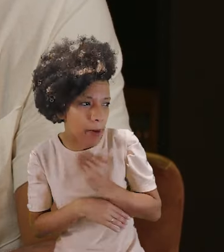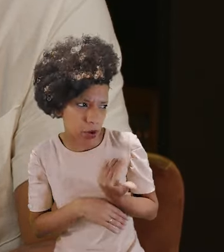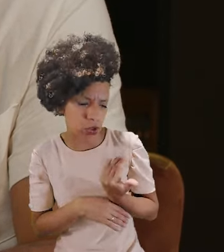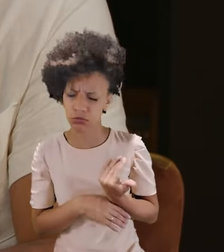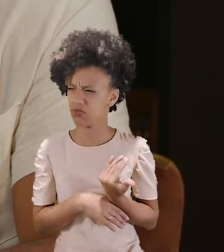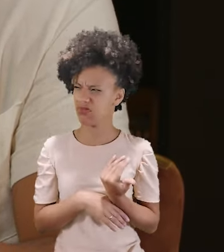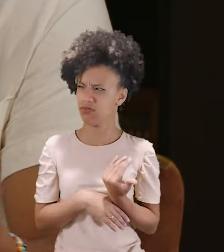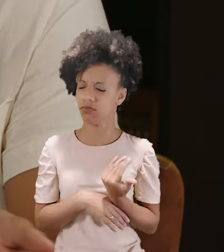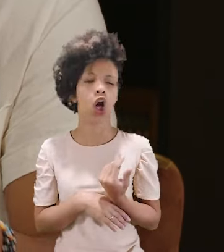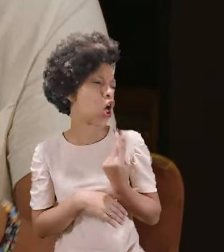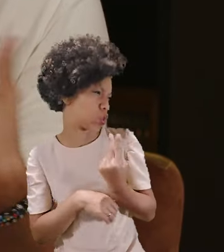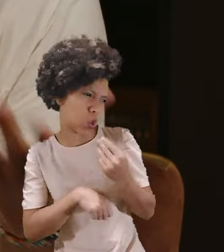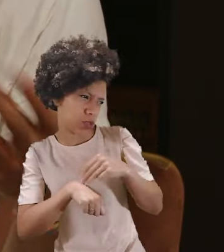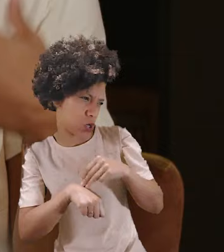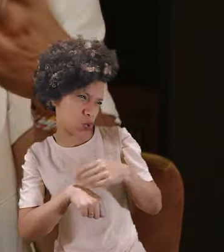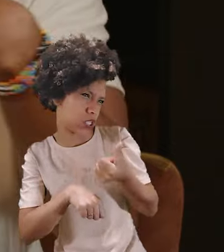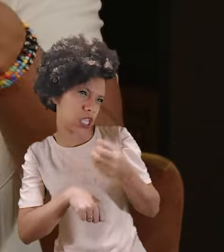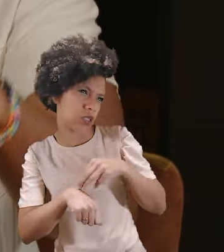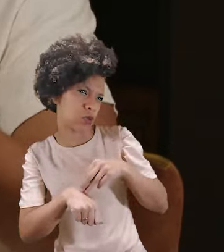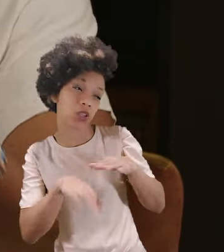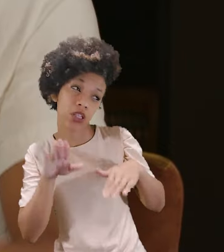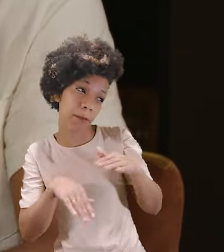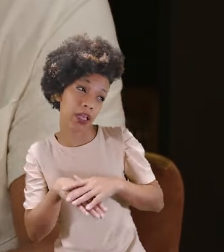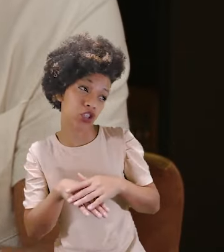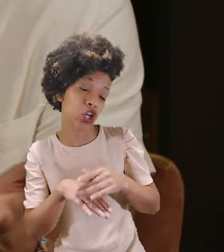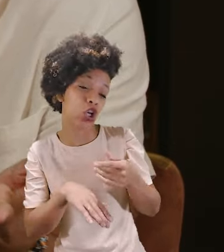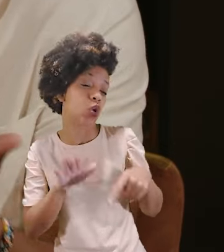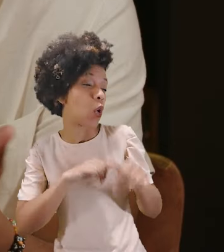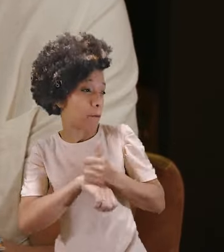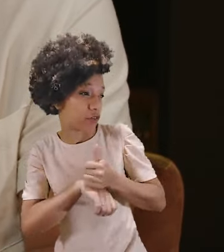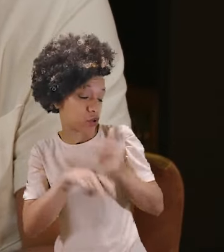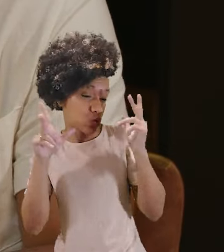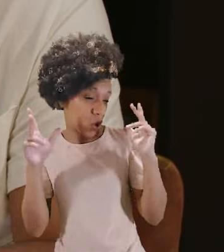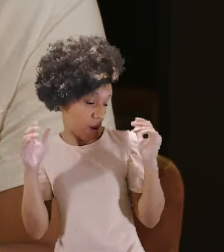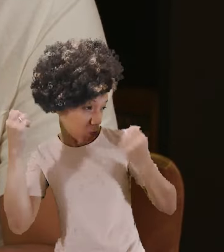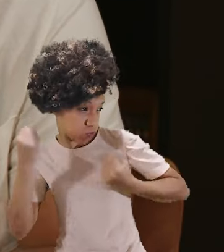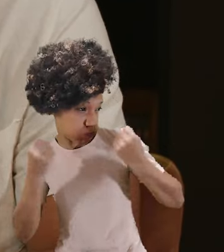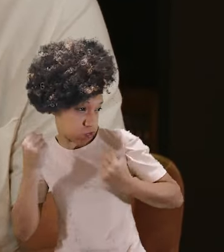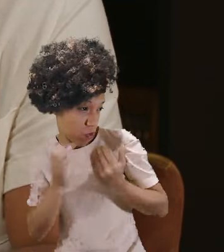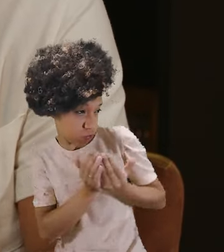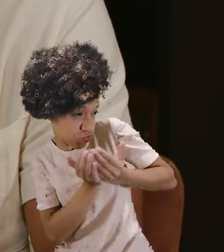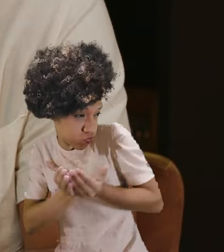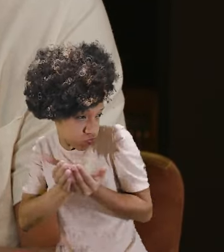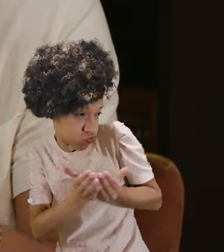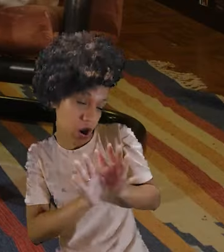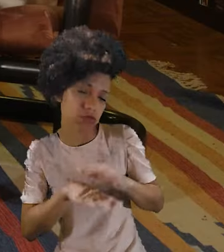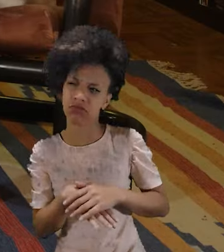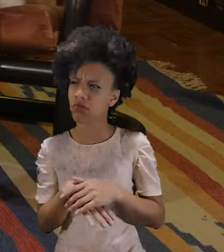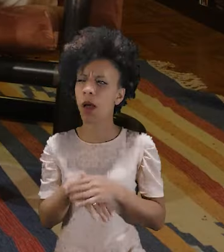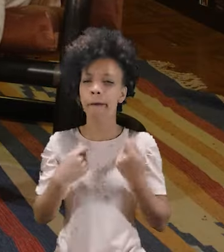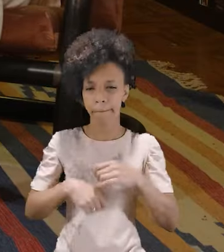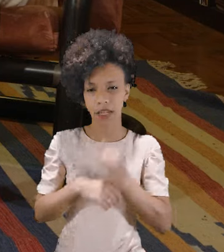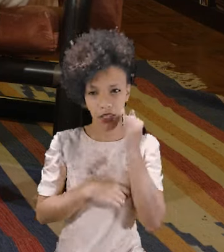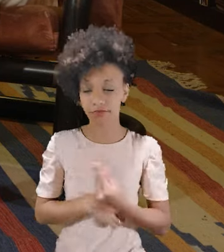quer tipo assim aquela 12 minutos ou seja minutos depende do comandante que decide né Quanto mais você começa a botar para fora está vivo bom então